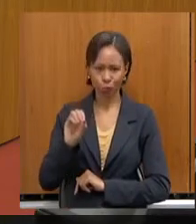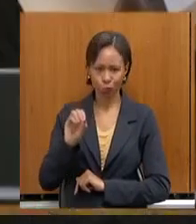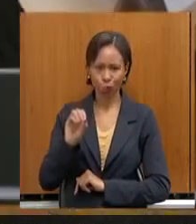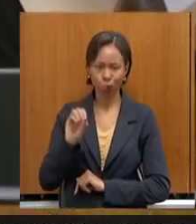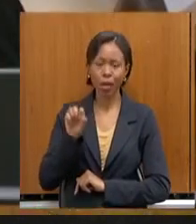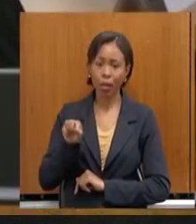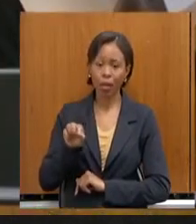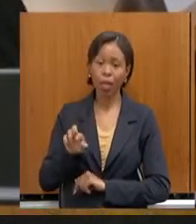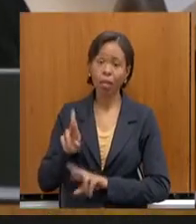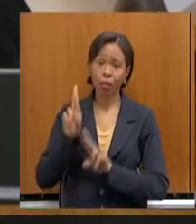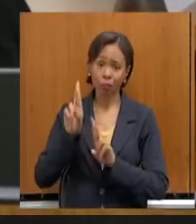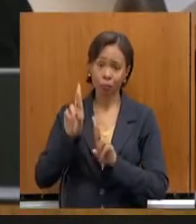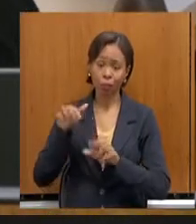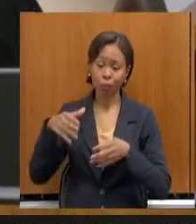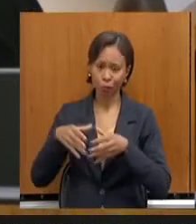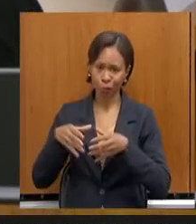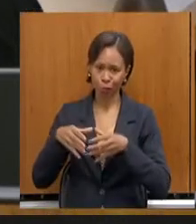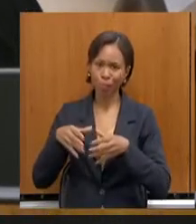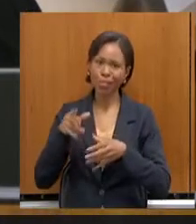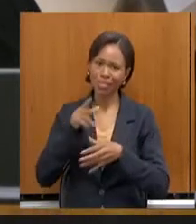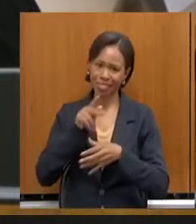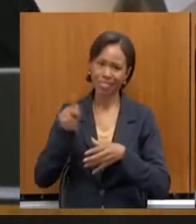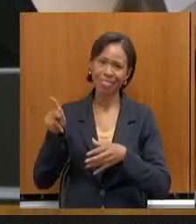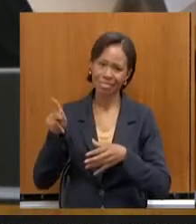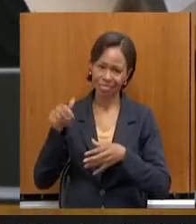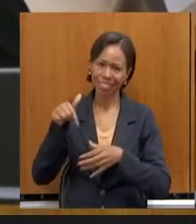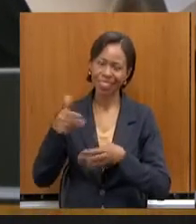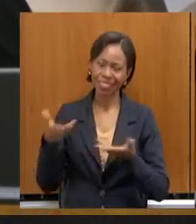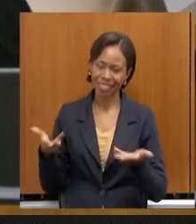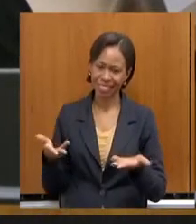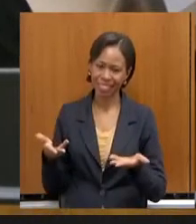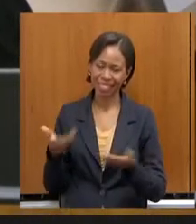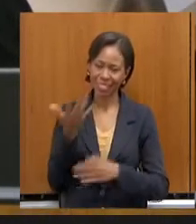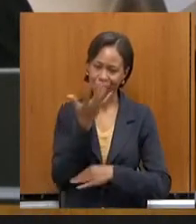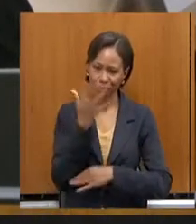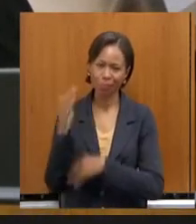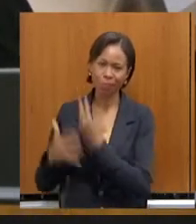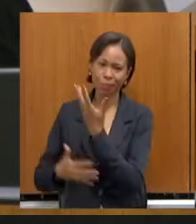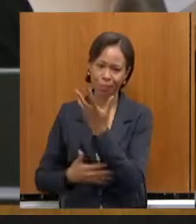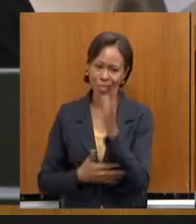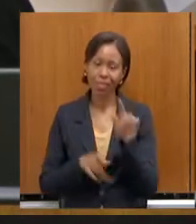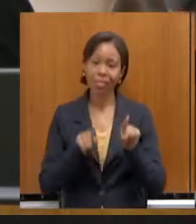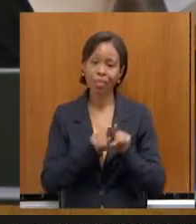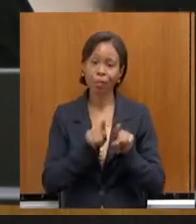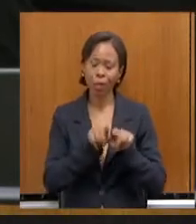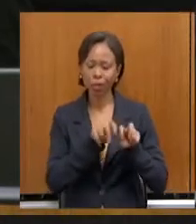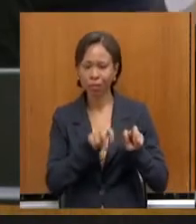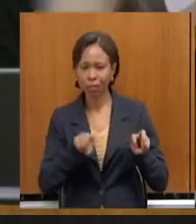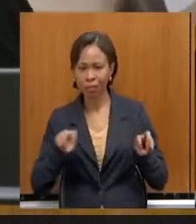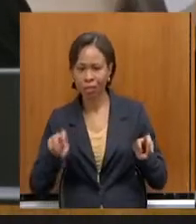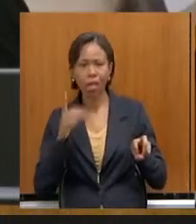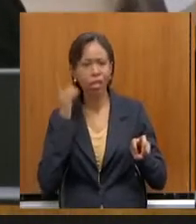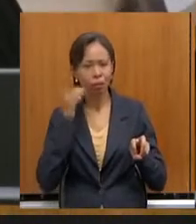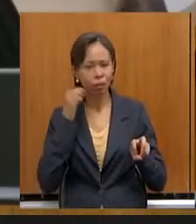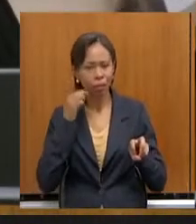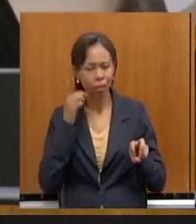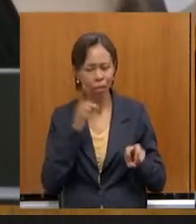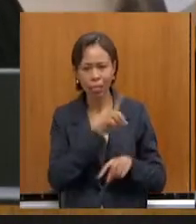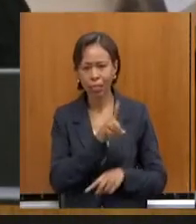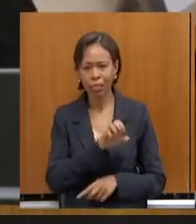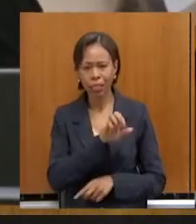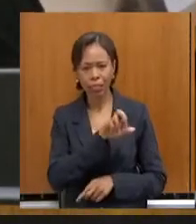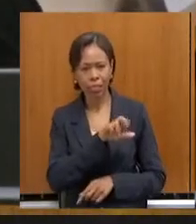de Meio Ambiente complementar também deputados que compõem aqui a mesa Deputado José Reis